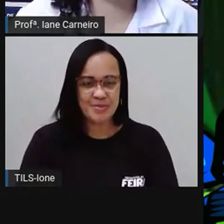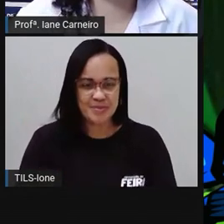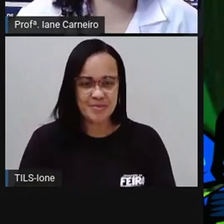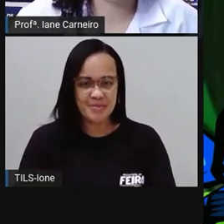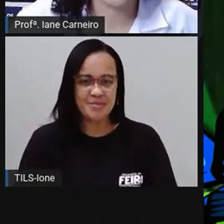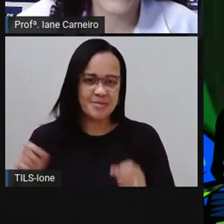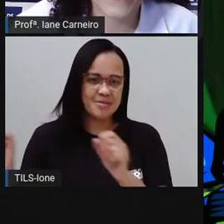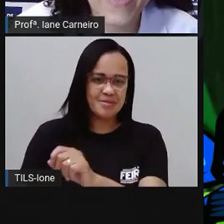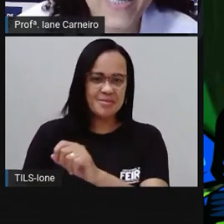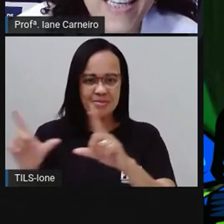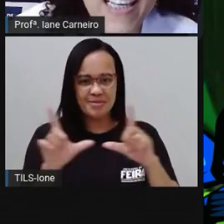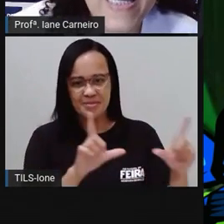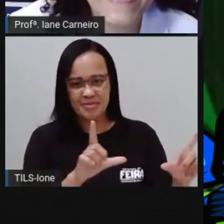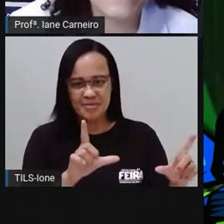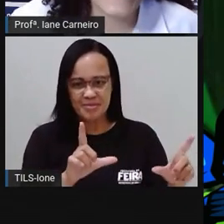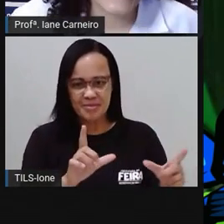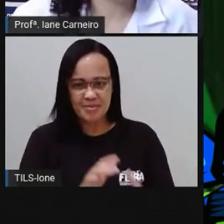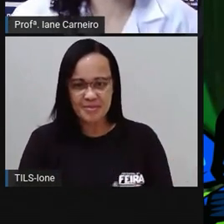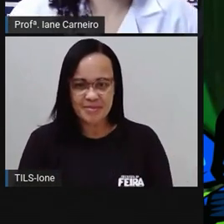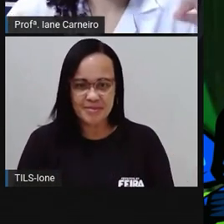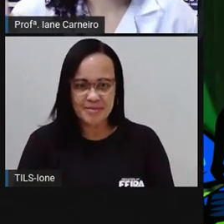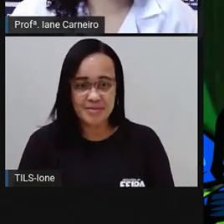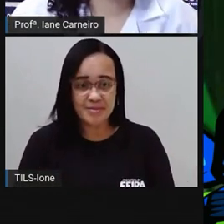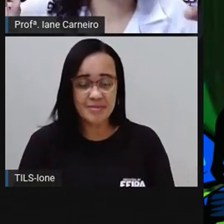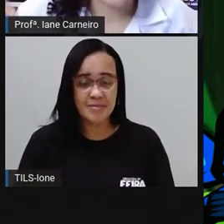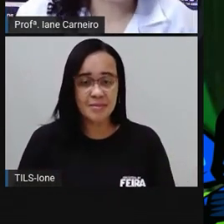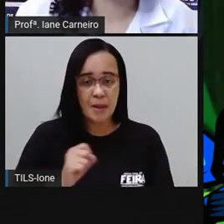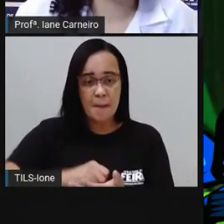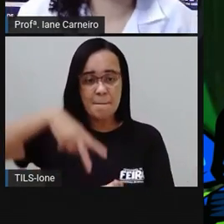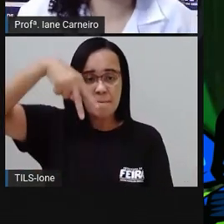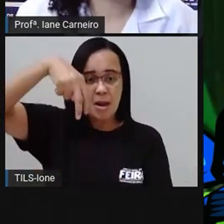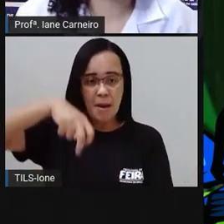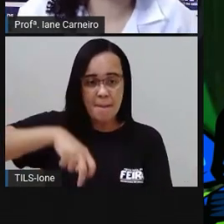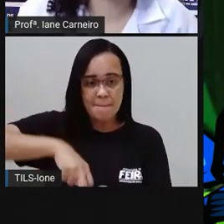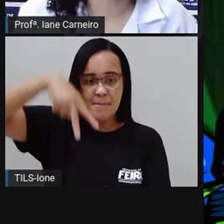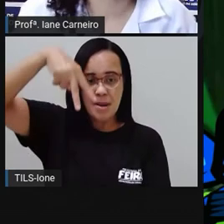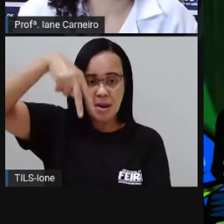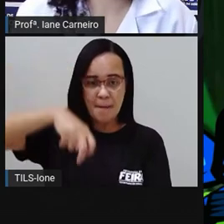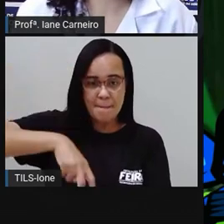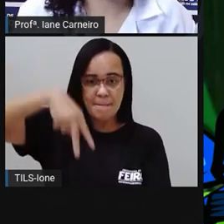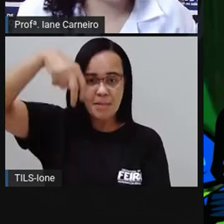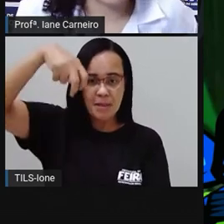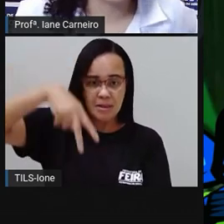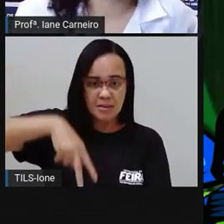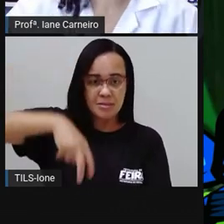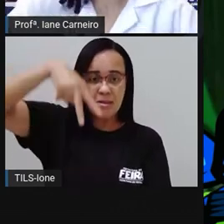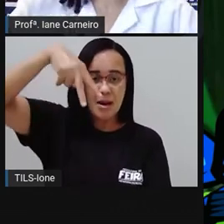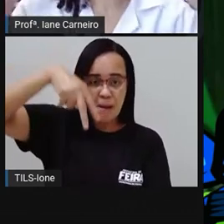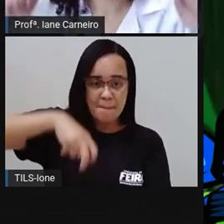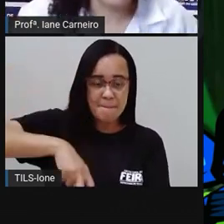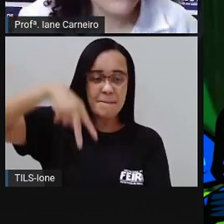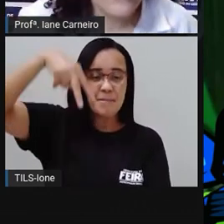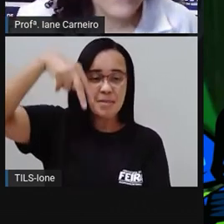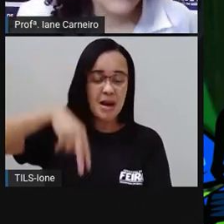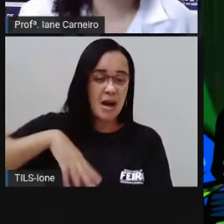Vamos para o próximo, deixa eu ver. Dê quatro saltos de canguru. Quatro bem altos. Ó,